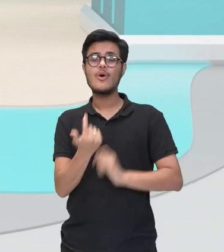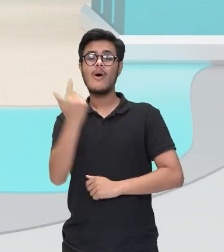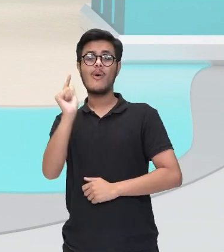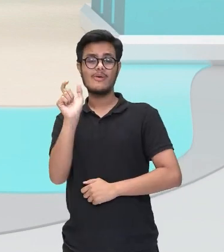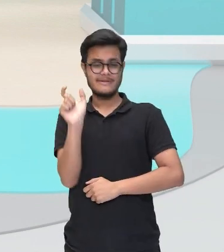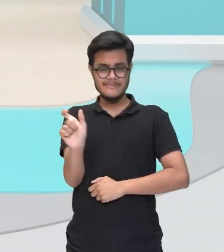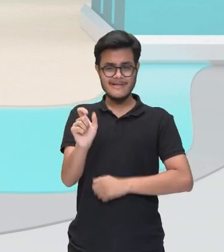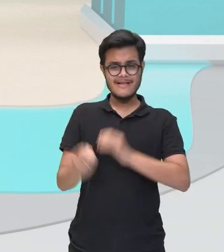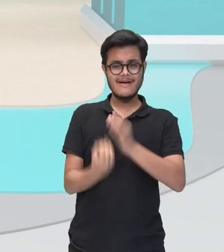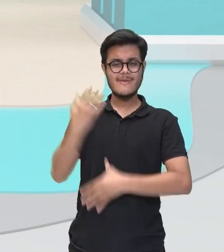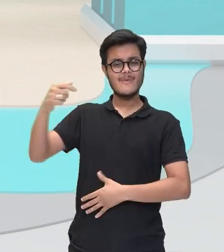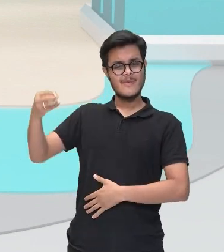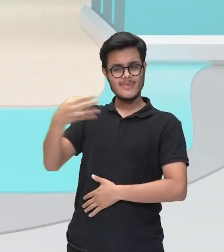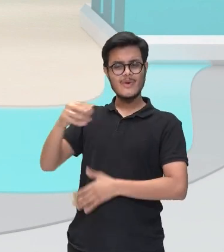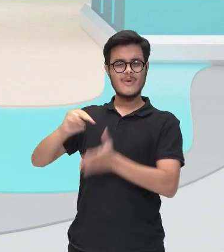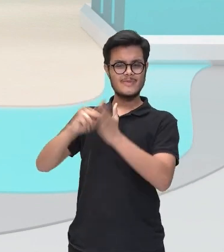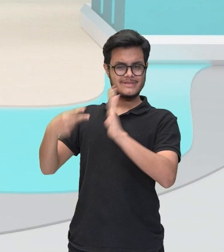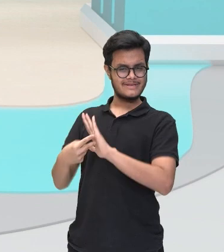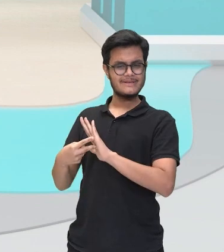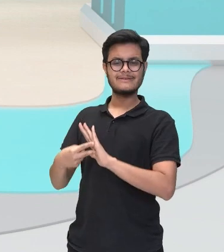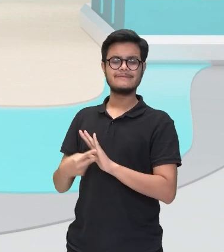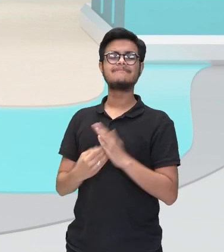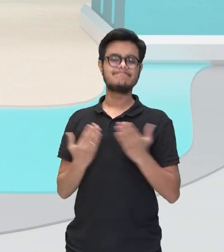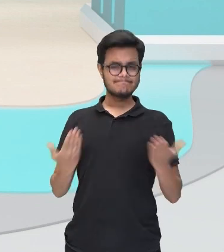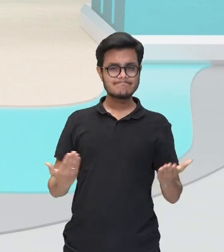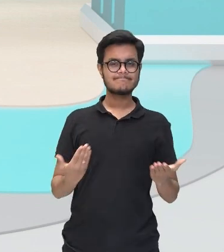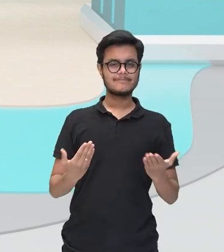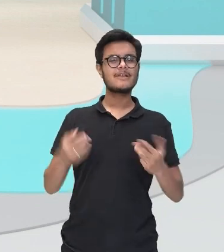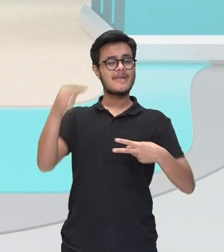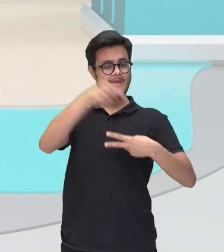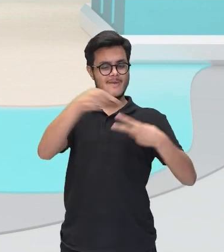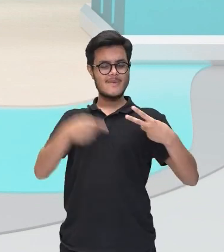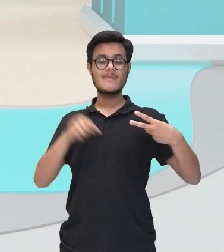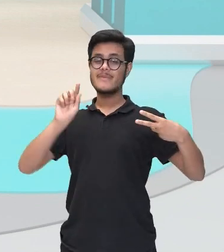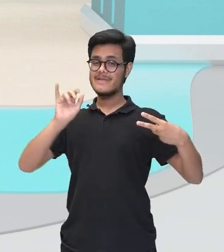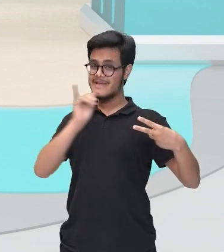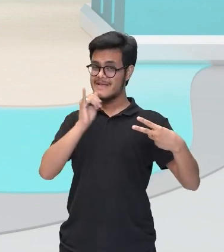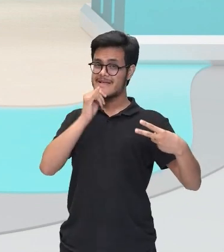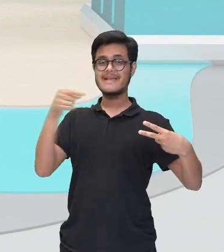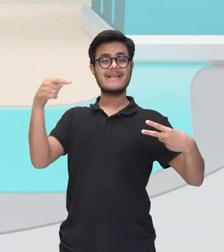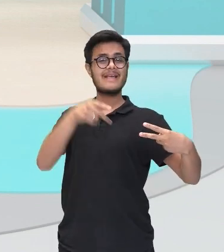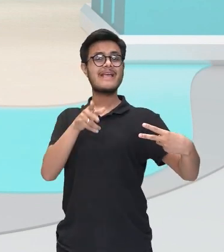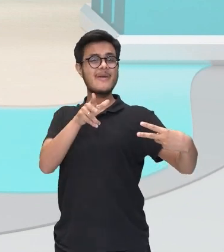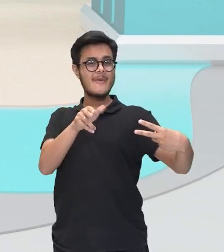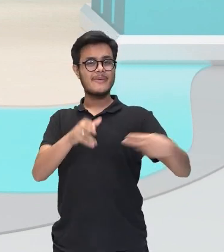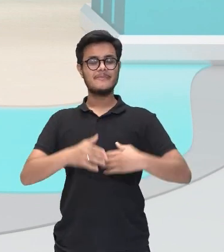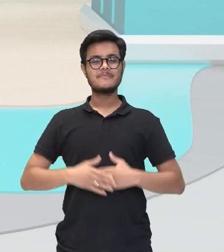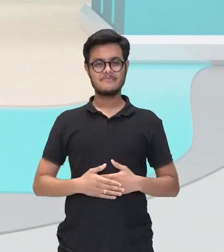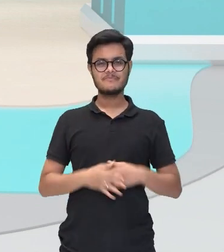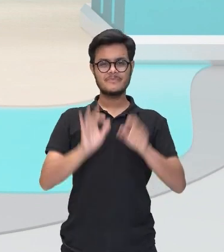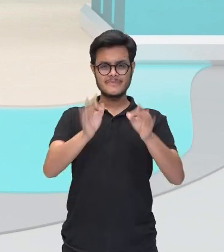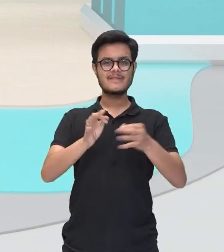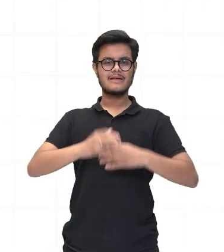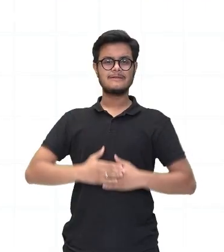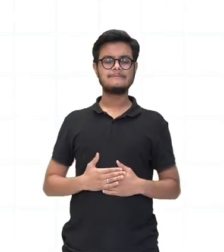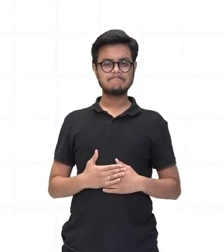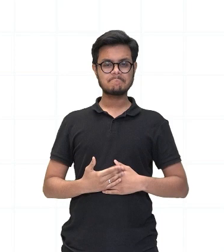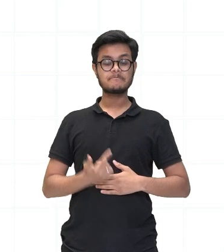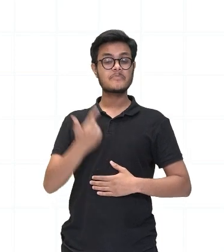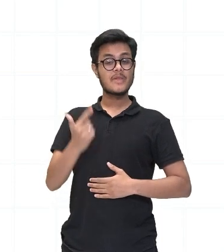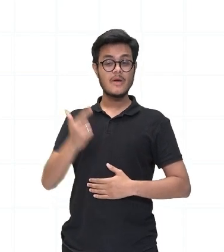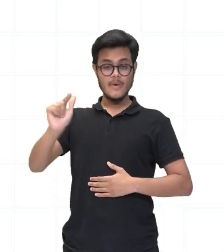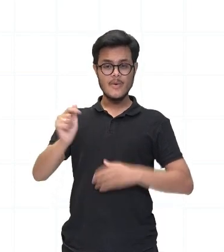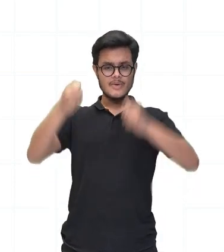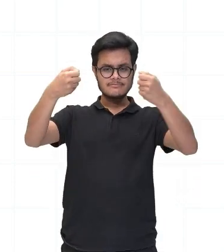aguardente. Beija mais flor formam a palavra beija-flor. Notaram aí? Muito bem. Vamos prosseguindo,